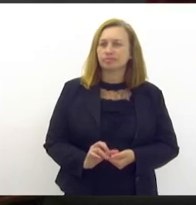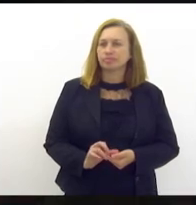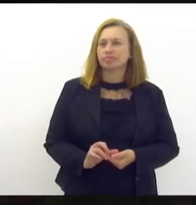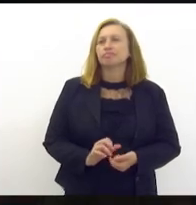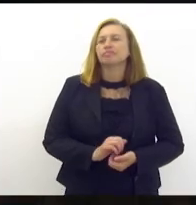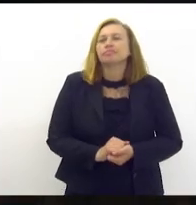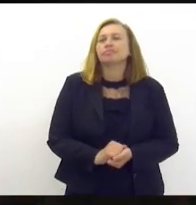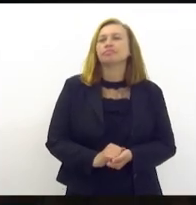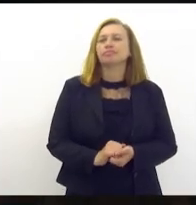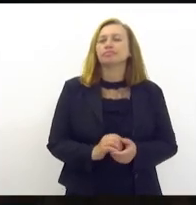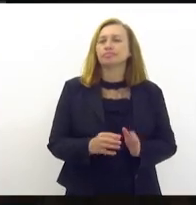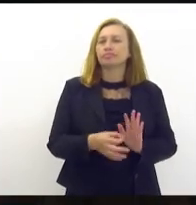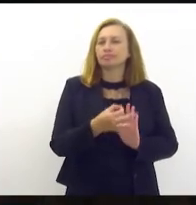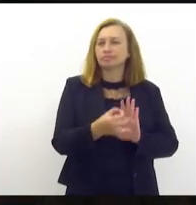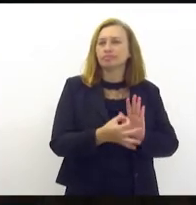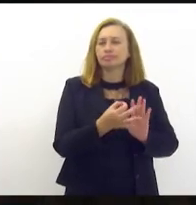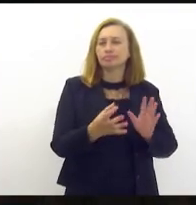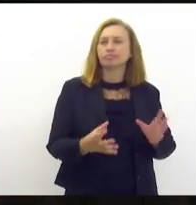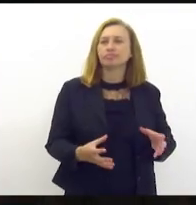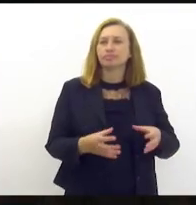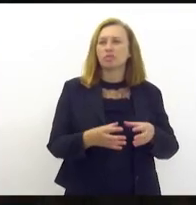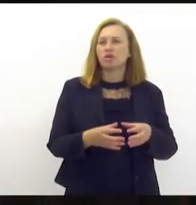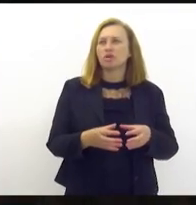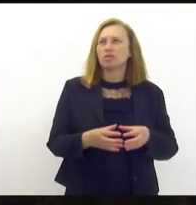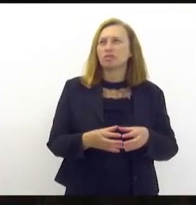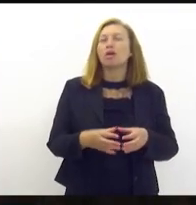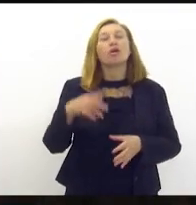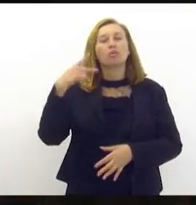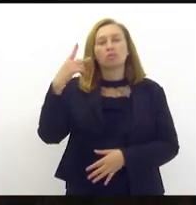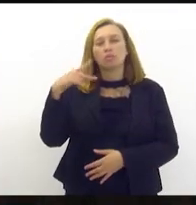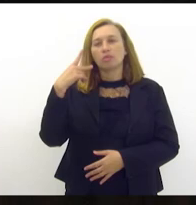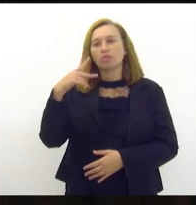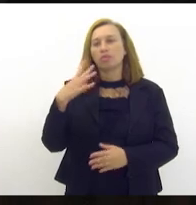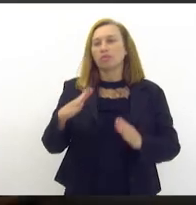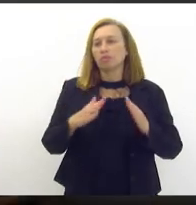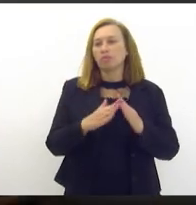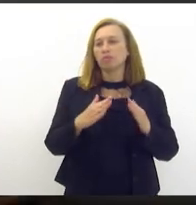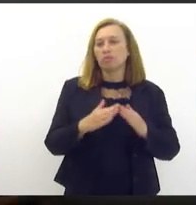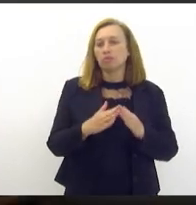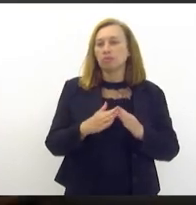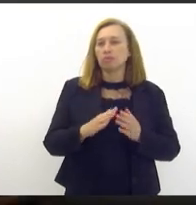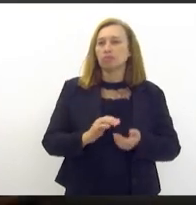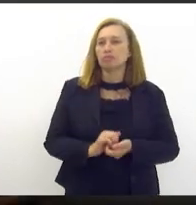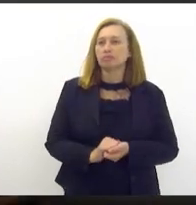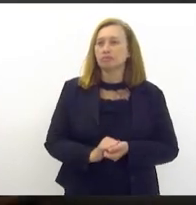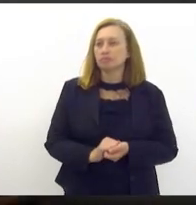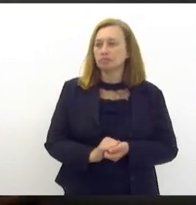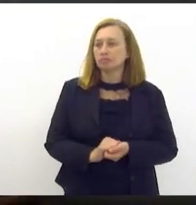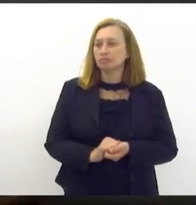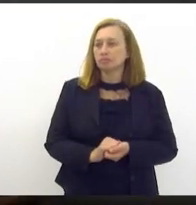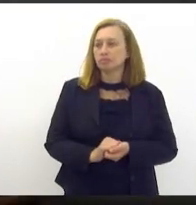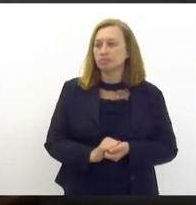Para emitir parecer pela Comissão de Política Urbana e Habitação, o deputado Cláudio Caiado.